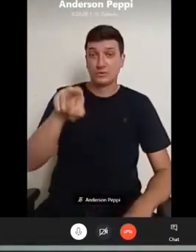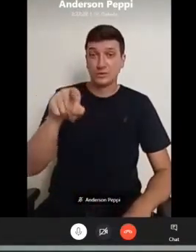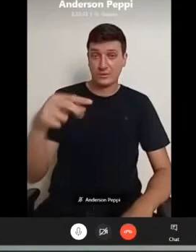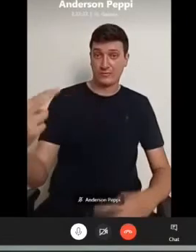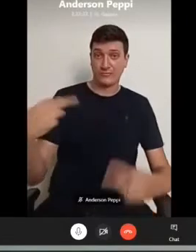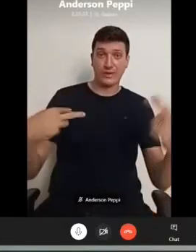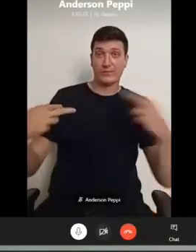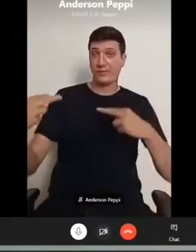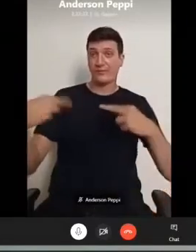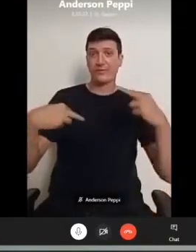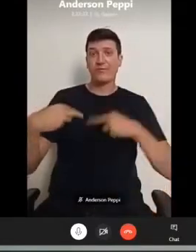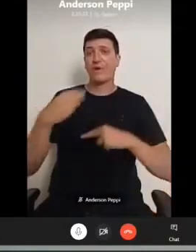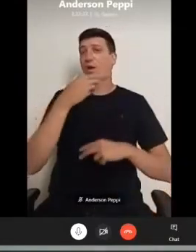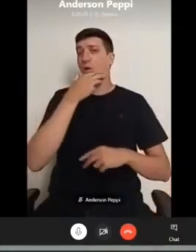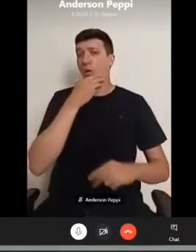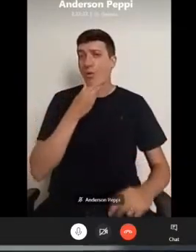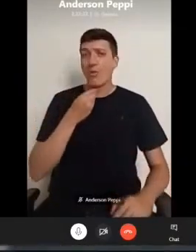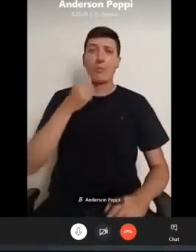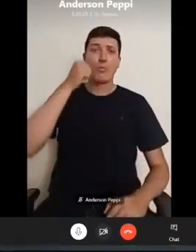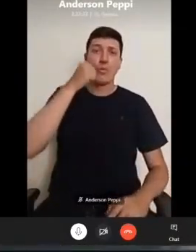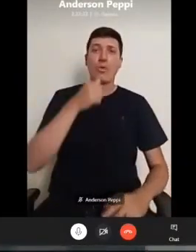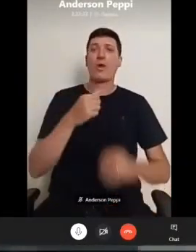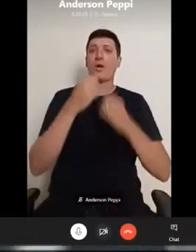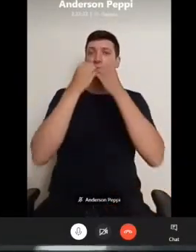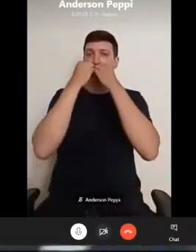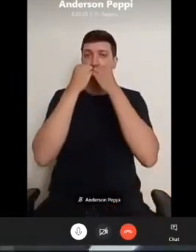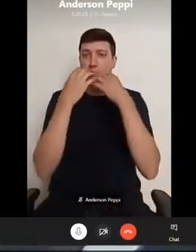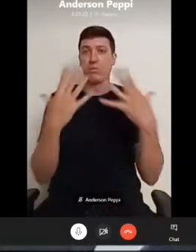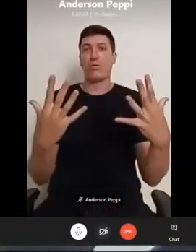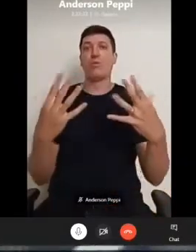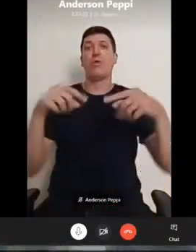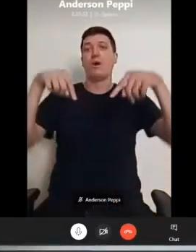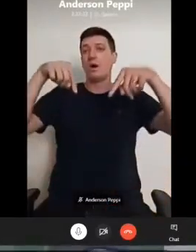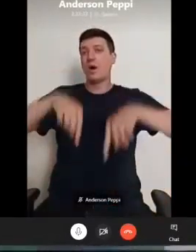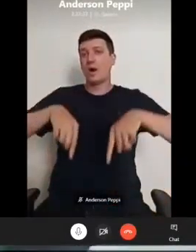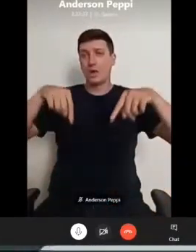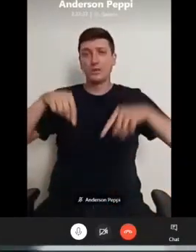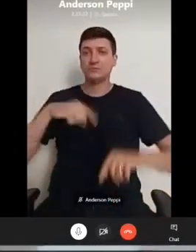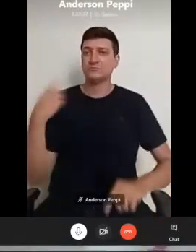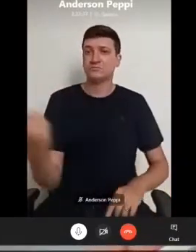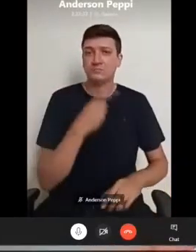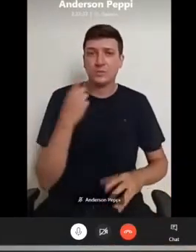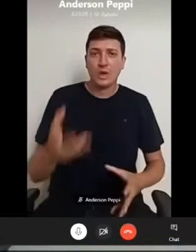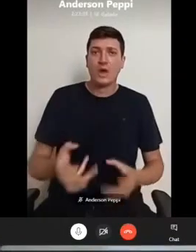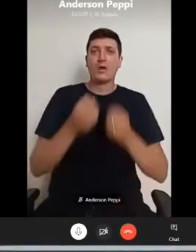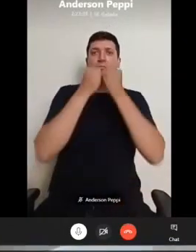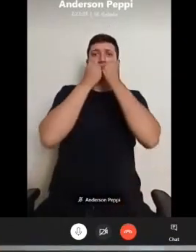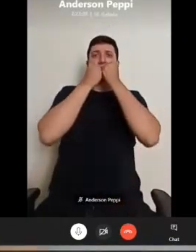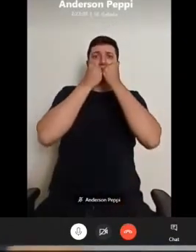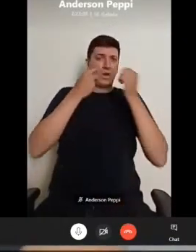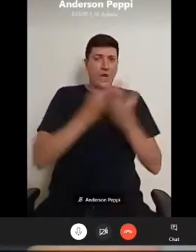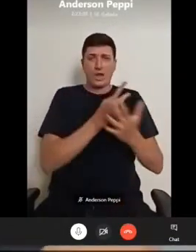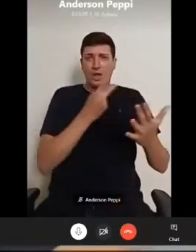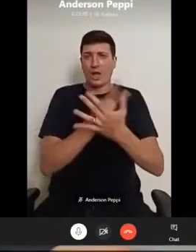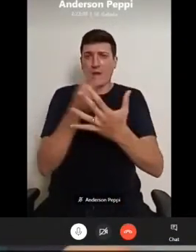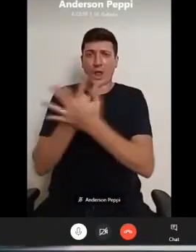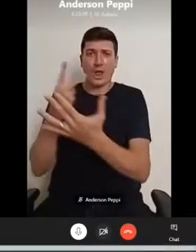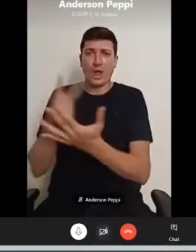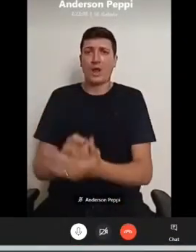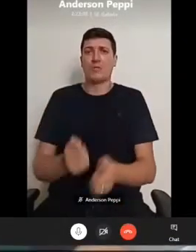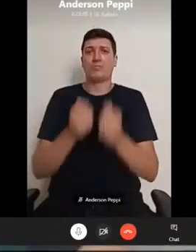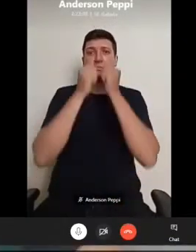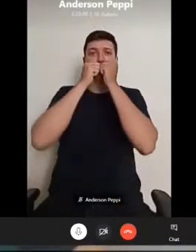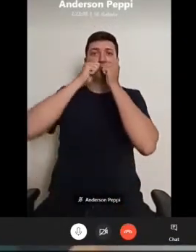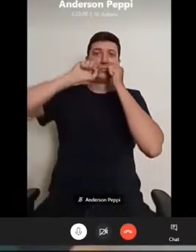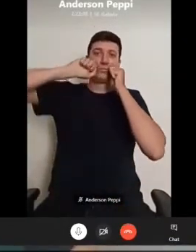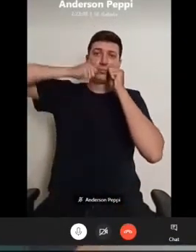boas, que não nos calaremos diante das coisas erradas, né, e das coisas difíceis que a gente vai se